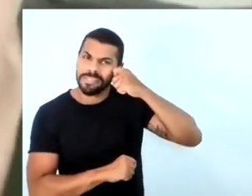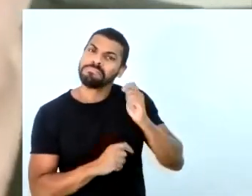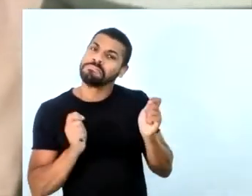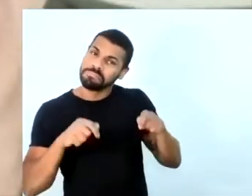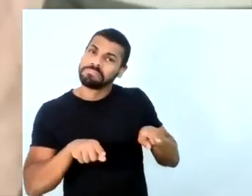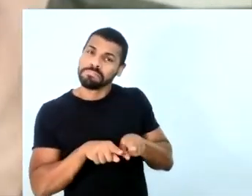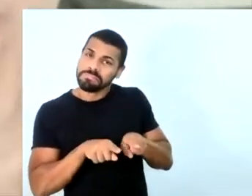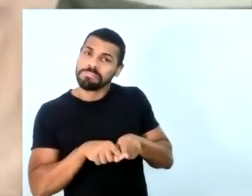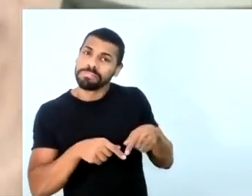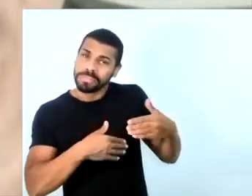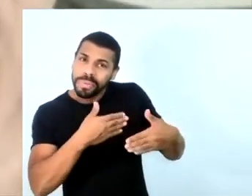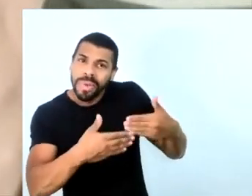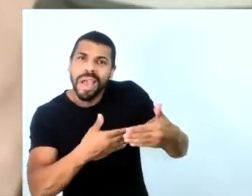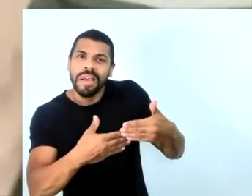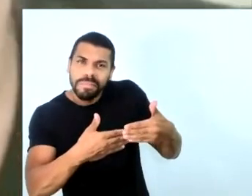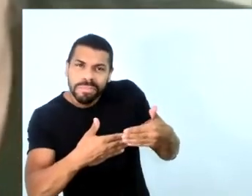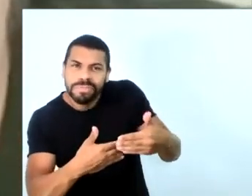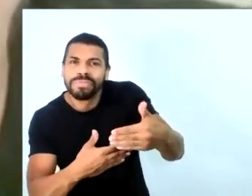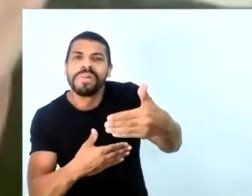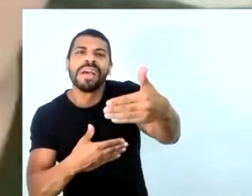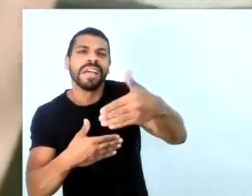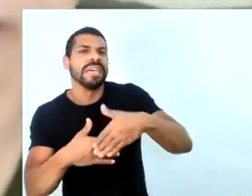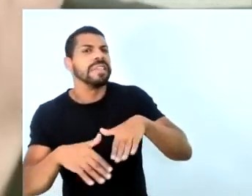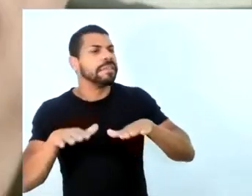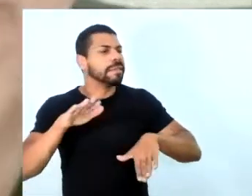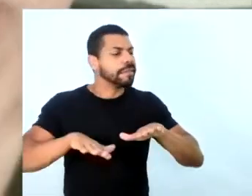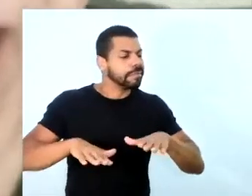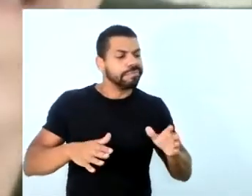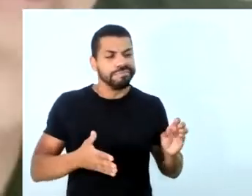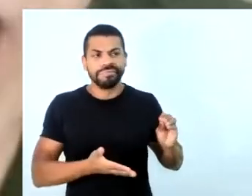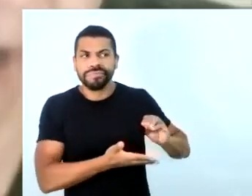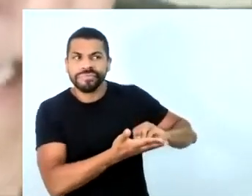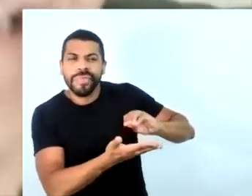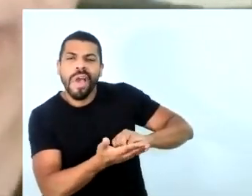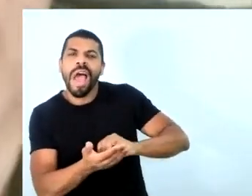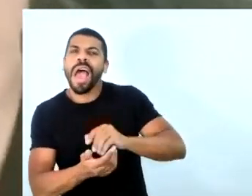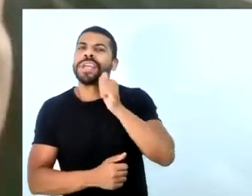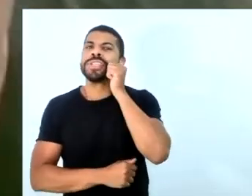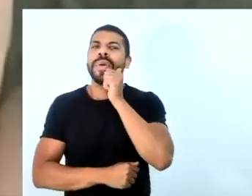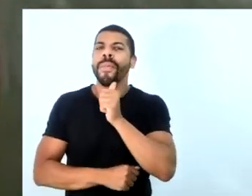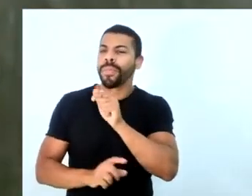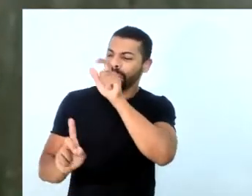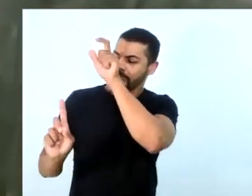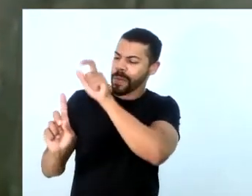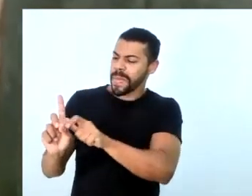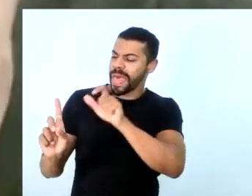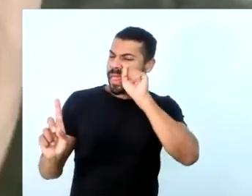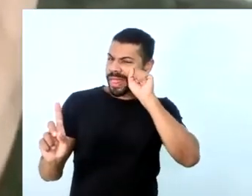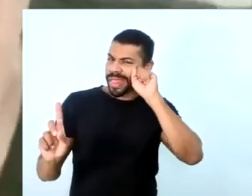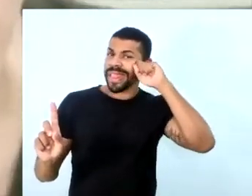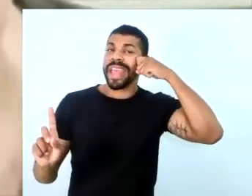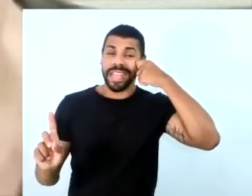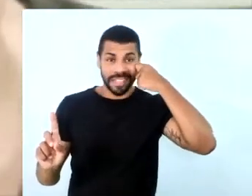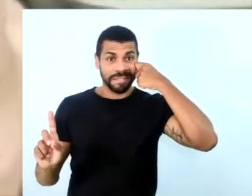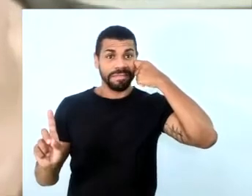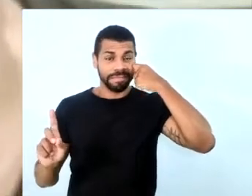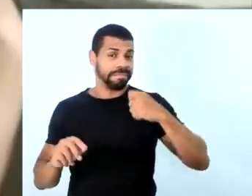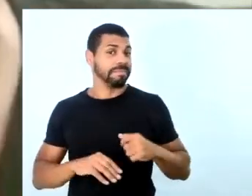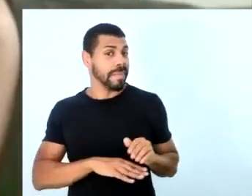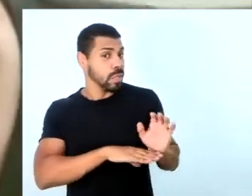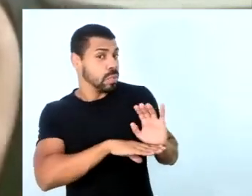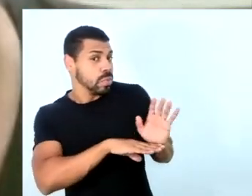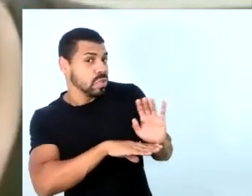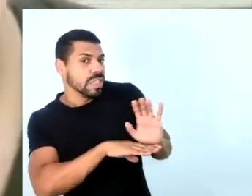tem dado frutos assim? Ou essa expansão também da mulher e da mulher negra, que vem um pouco mais tardiamente no